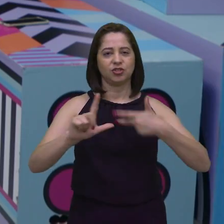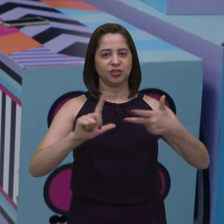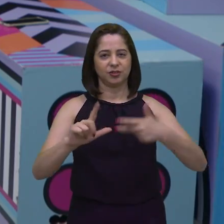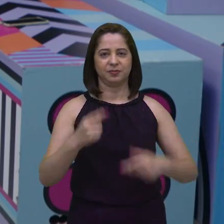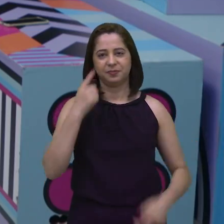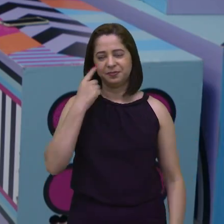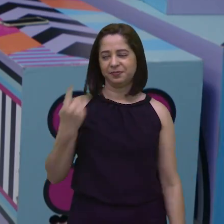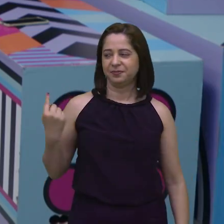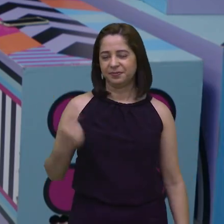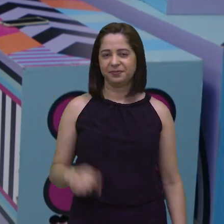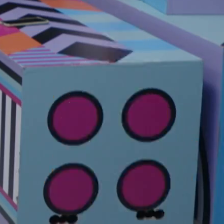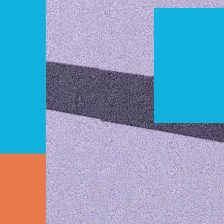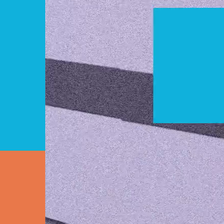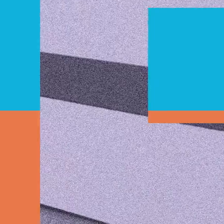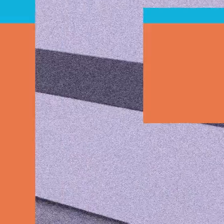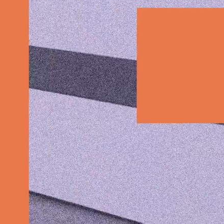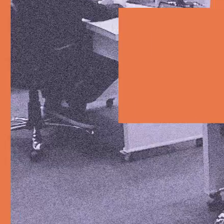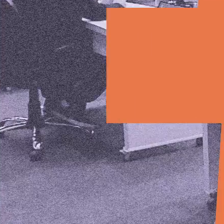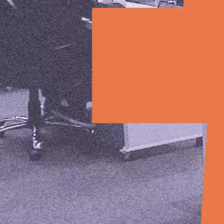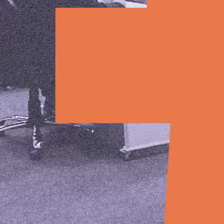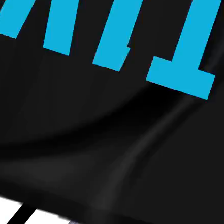quadro Atividade Legislativa.